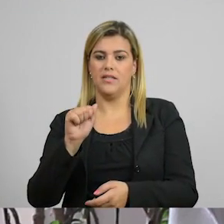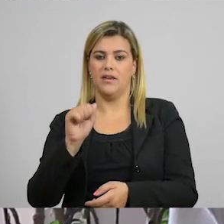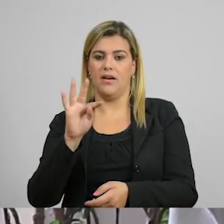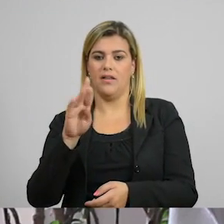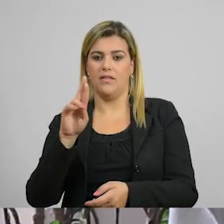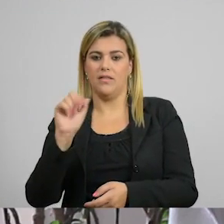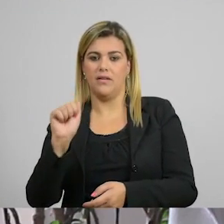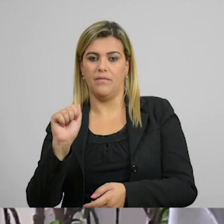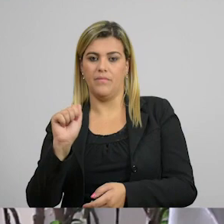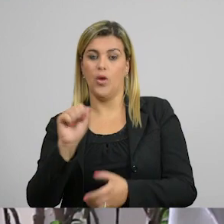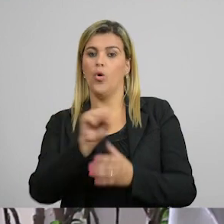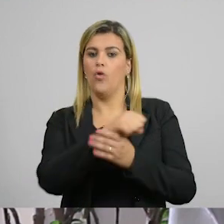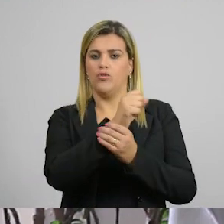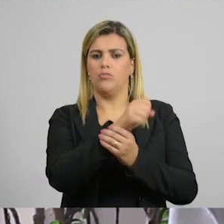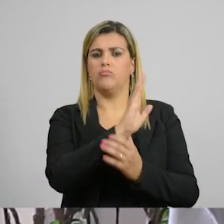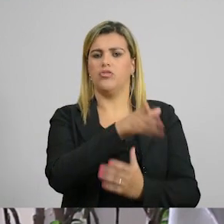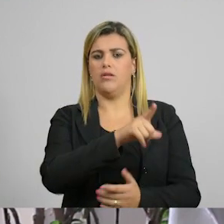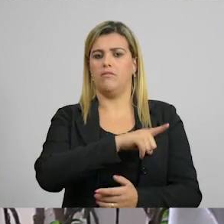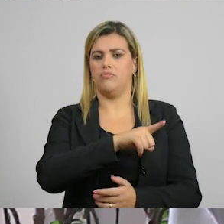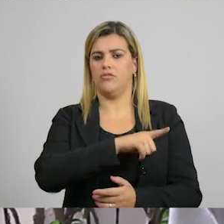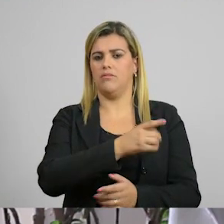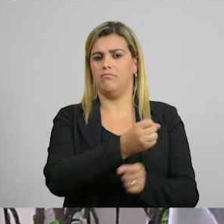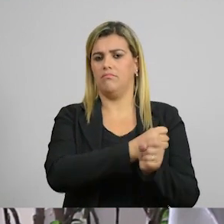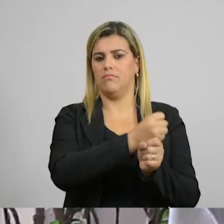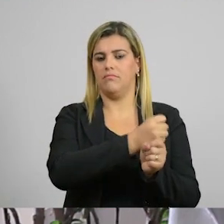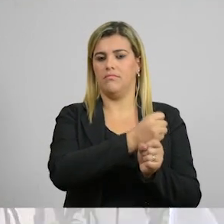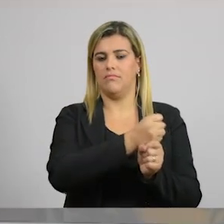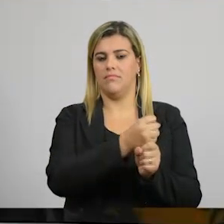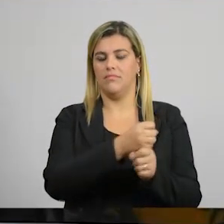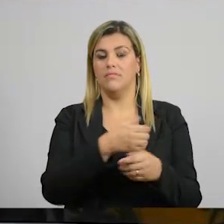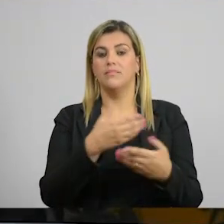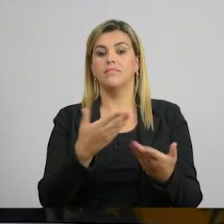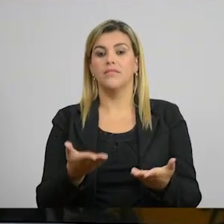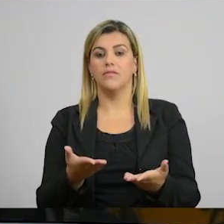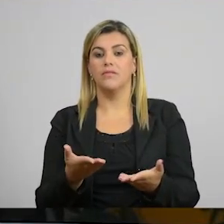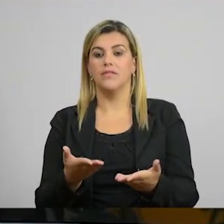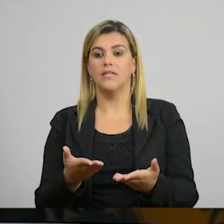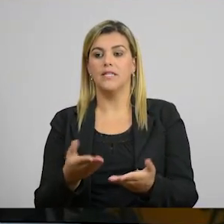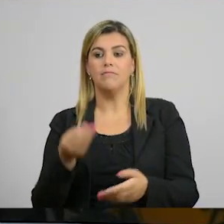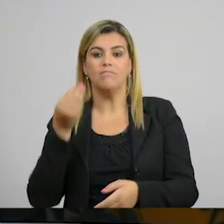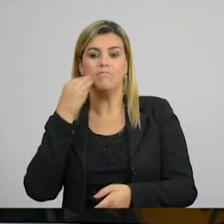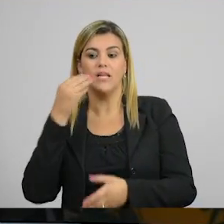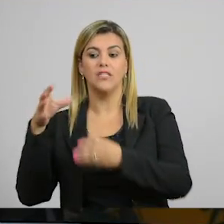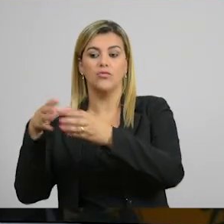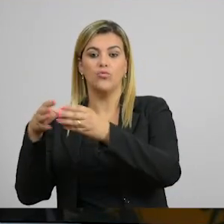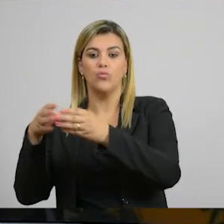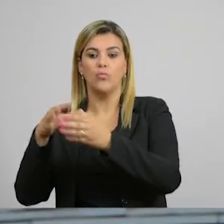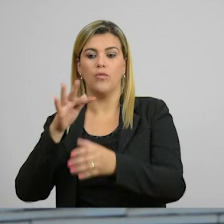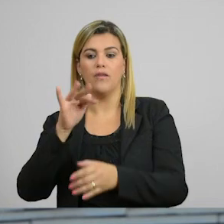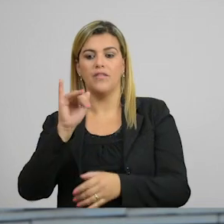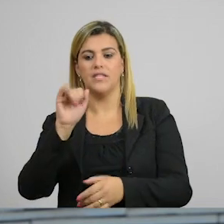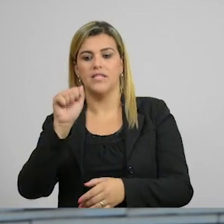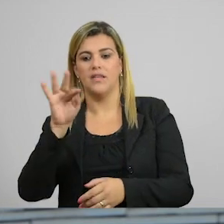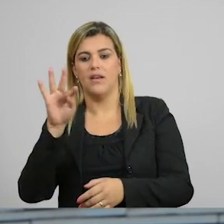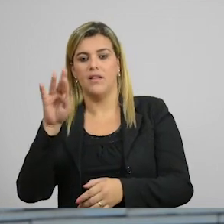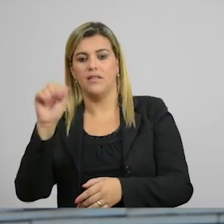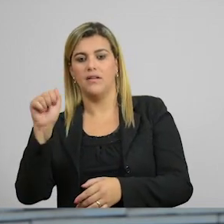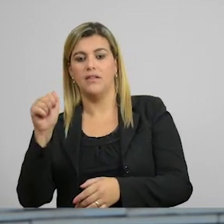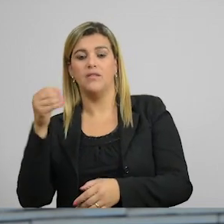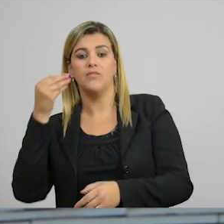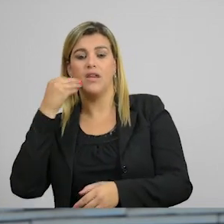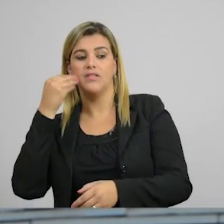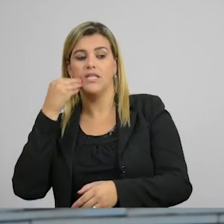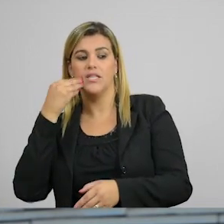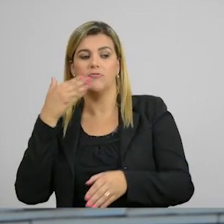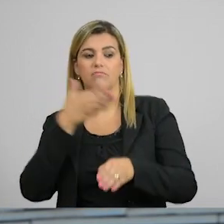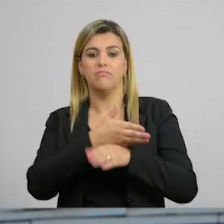fisiatra. O fisioterapeuta já existia há mais tempo. Ficavam o tempo inteiro tentando, na